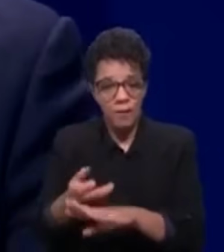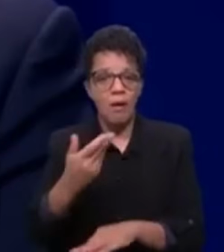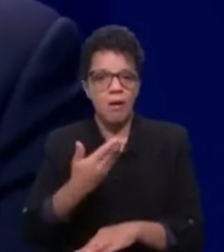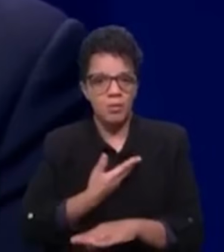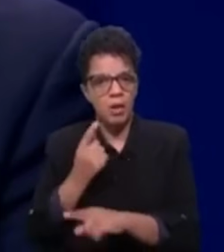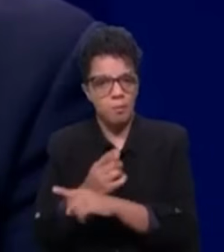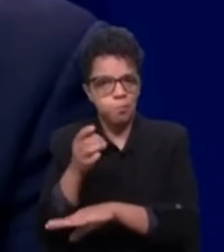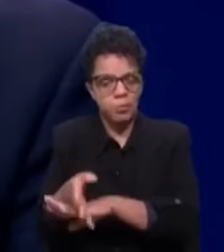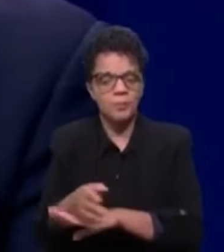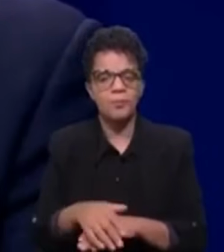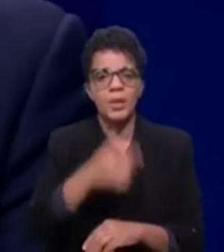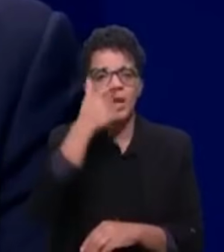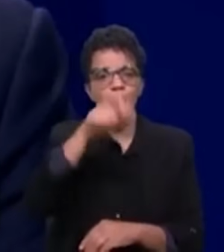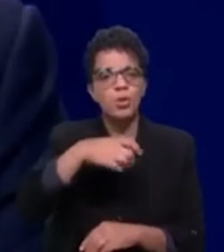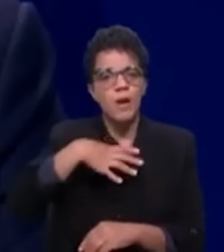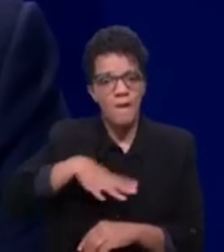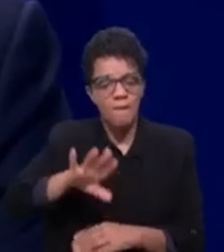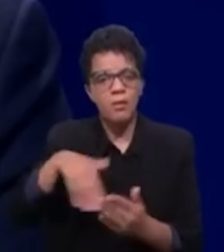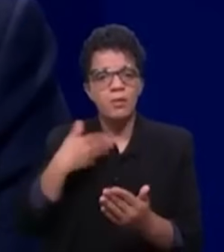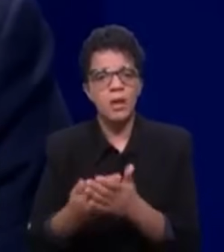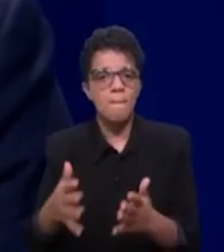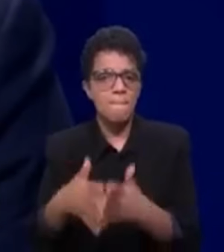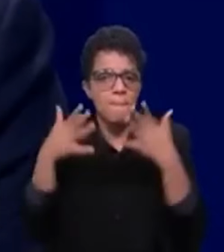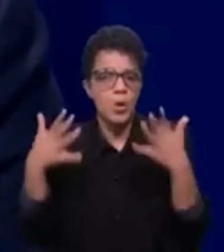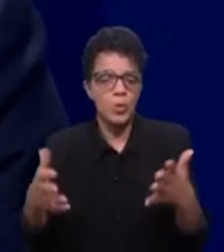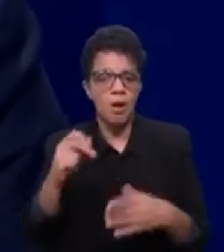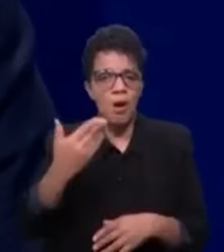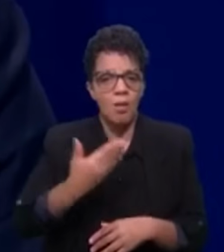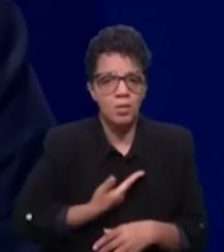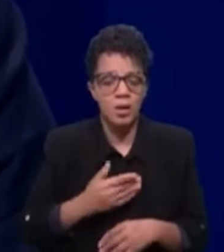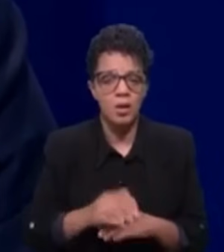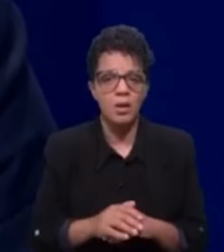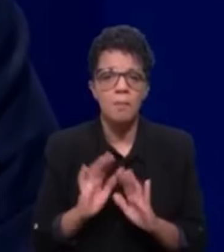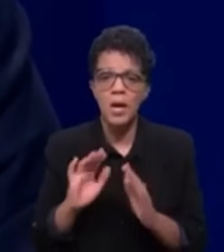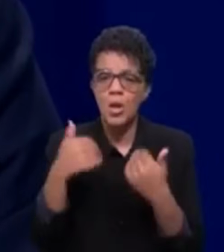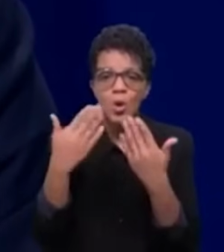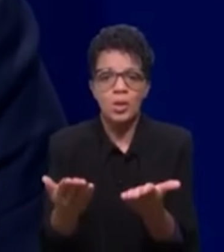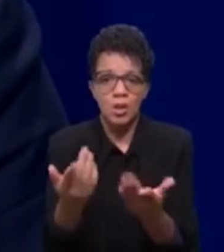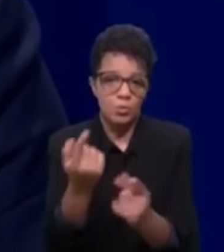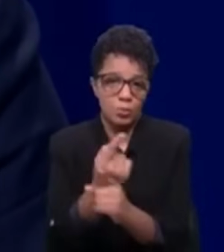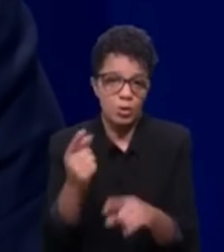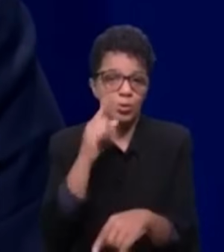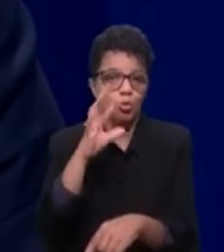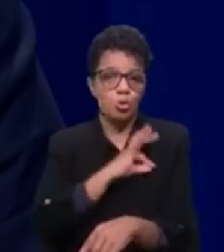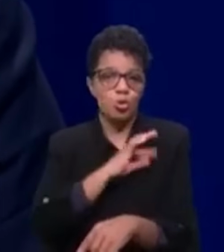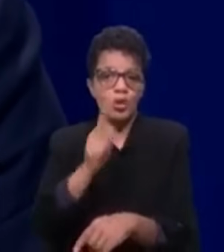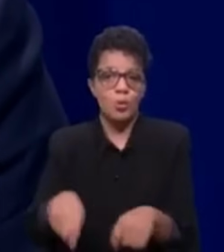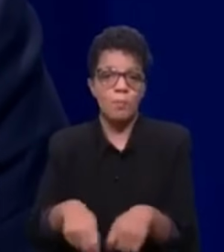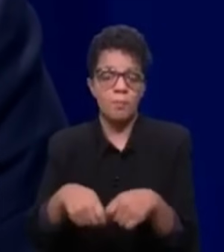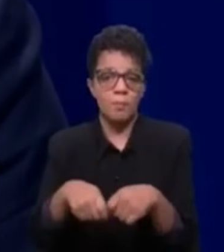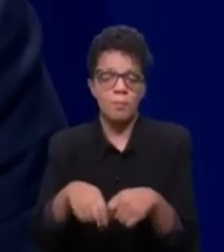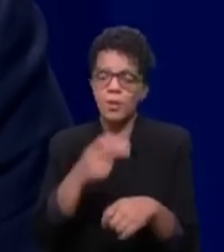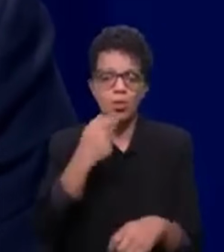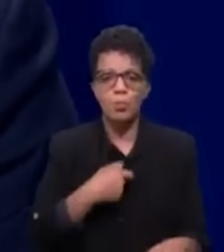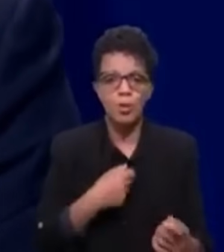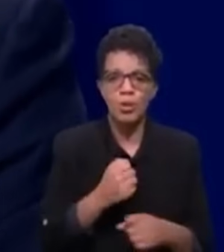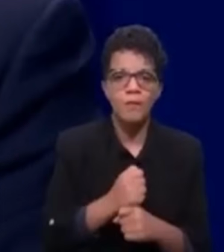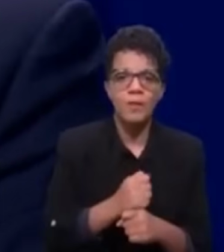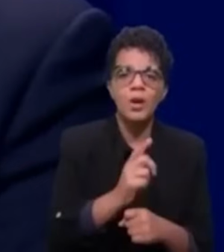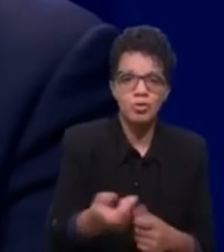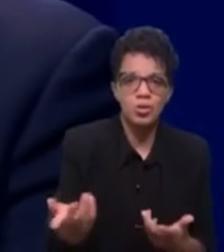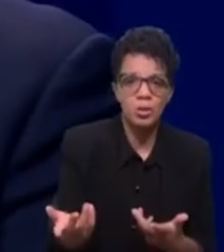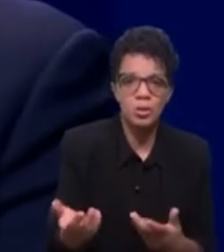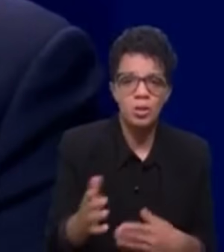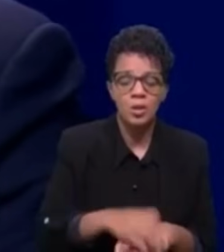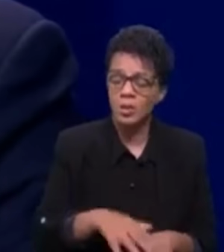frente se os eleitores quisessem tinham dado maioria absoluta a d luí não deram o que os senhores estão a fazer é ser o partido mais mas não respondeu o que que vai fazer também é